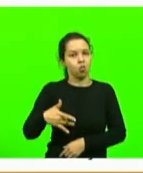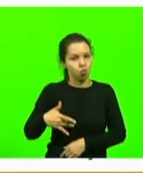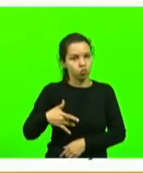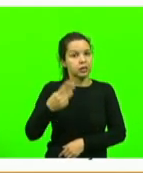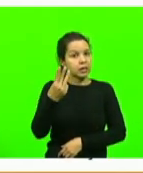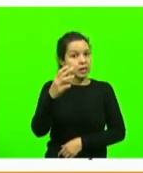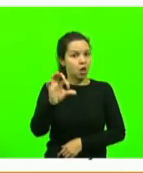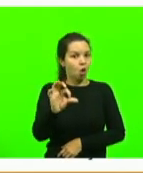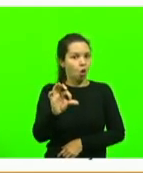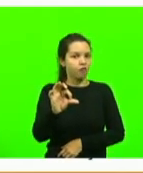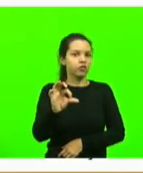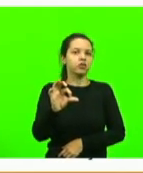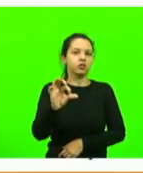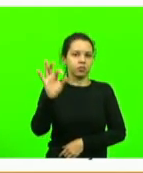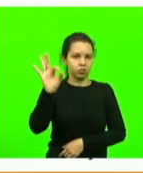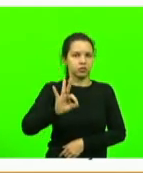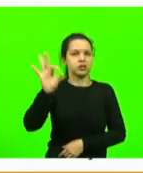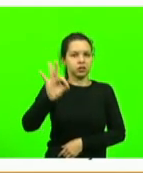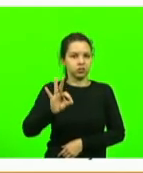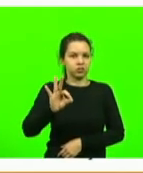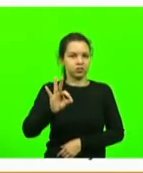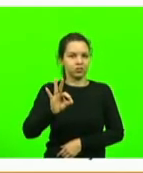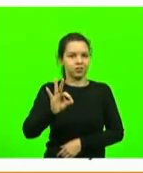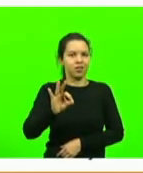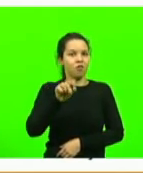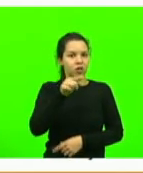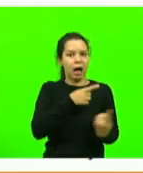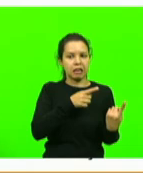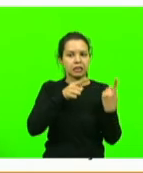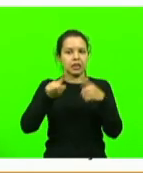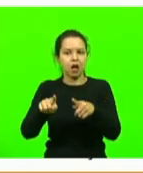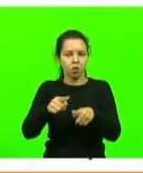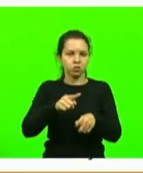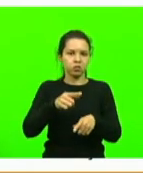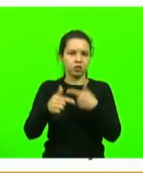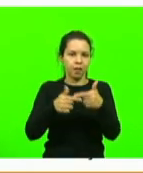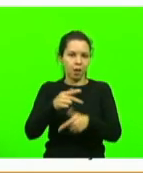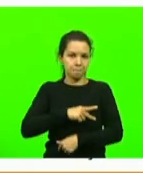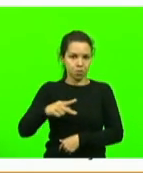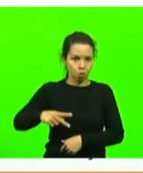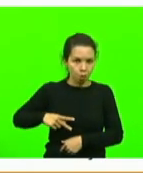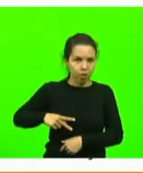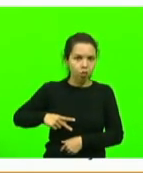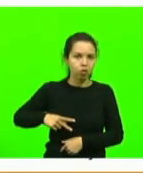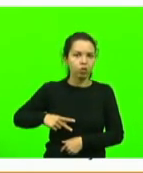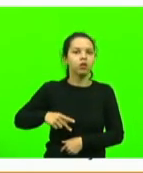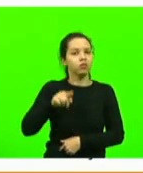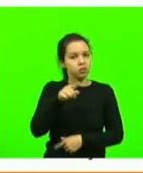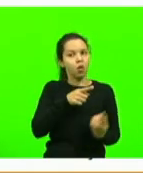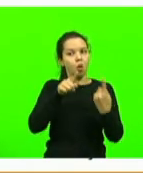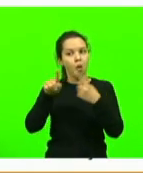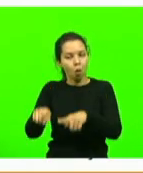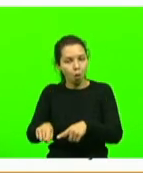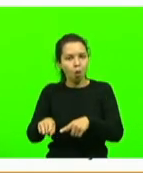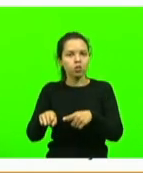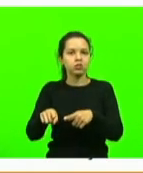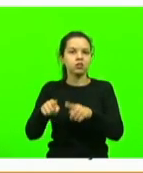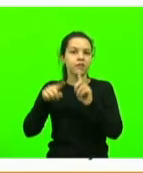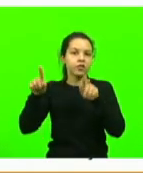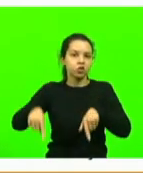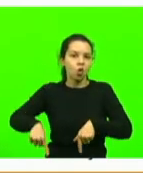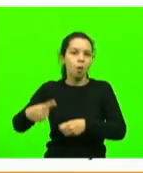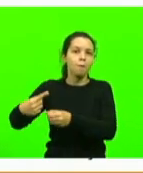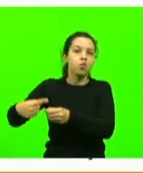cento então quando a gente fala quando se ataca serviço público se ataca fortemente Servidores Municipais